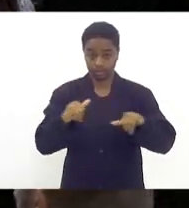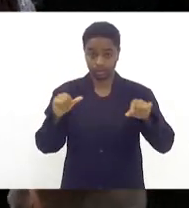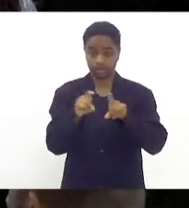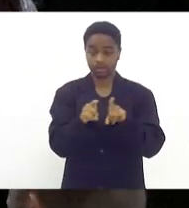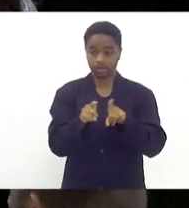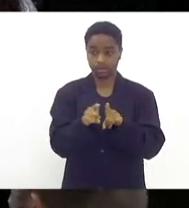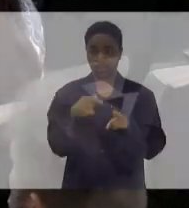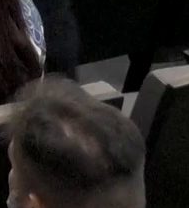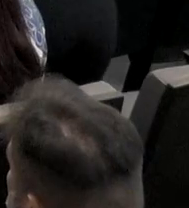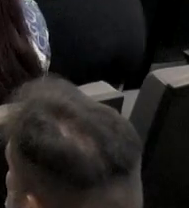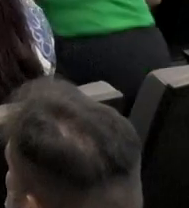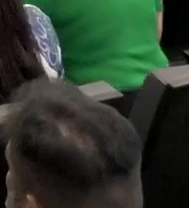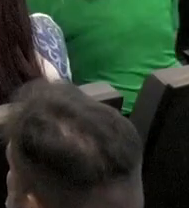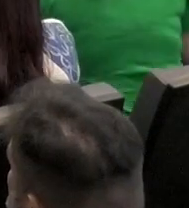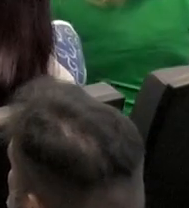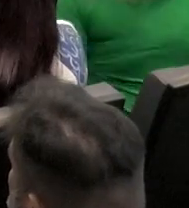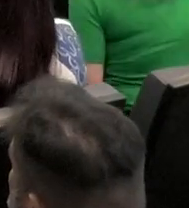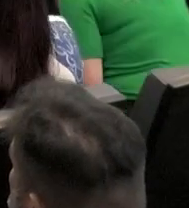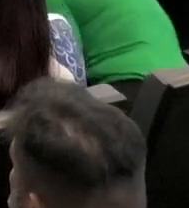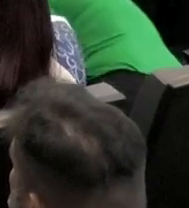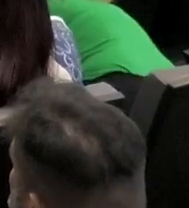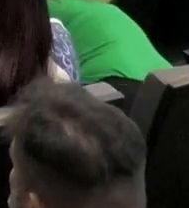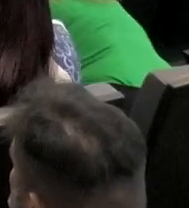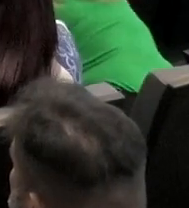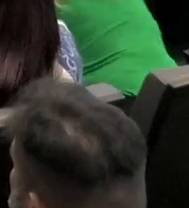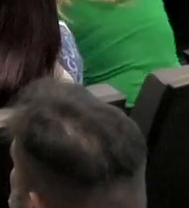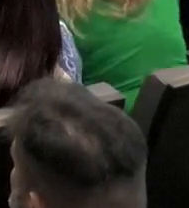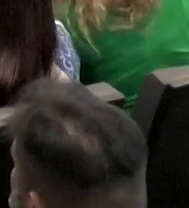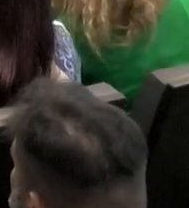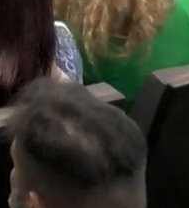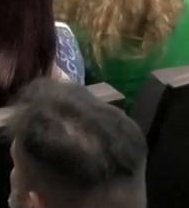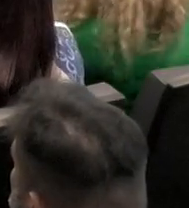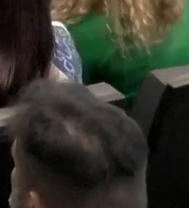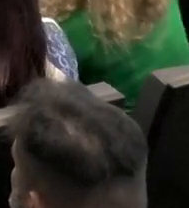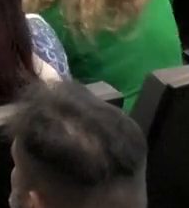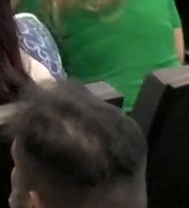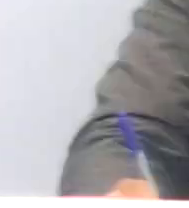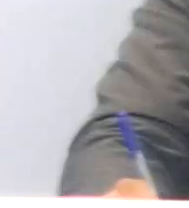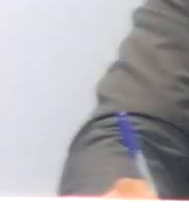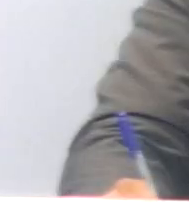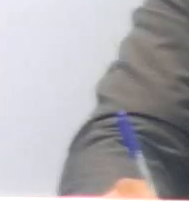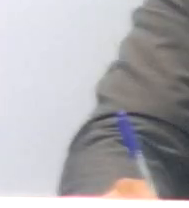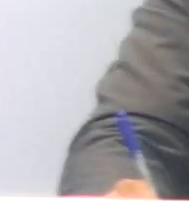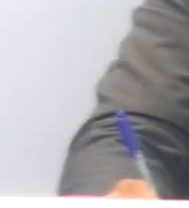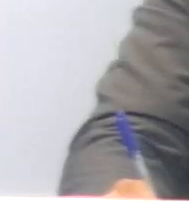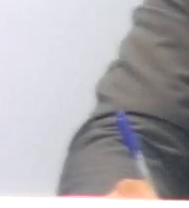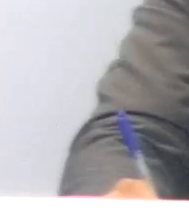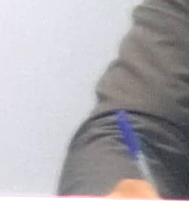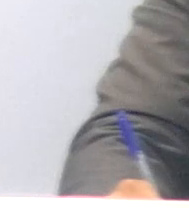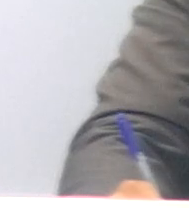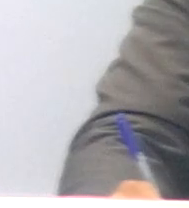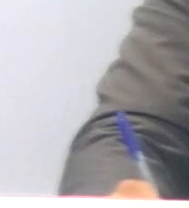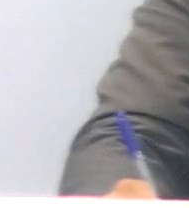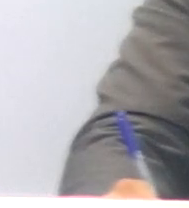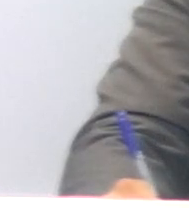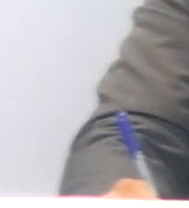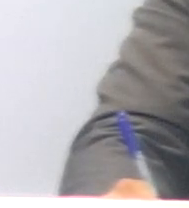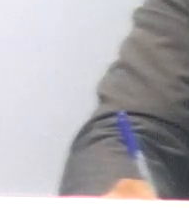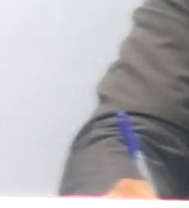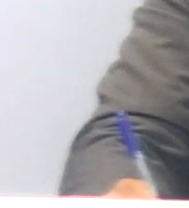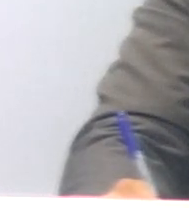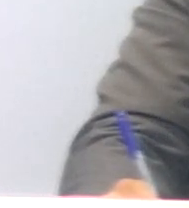eu queria mostrar para vocês assim foi um ofício para cada lugar assinado não só por e-mail